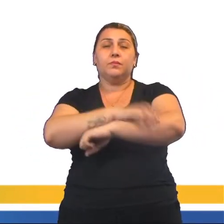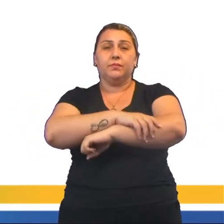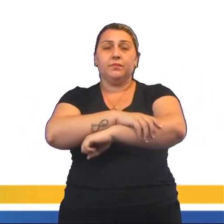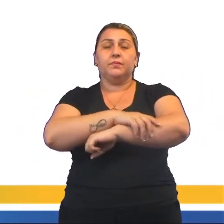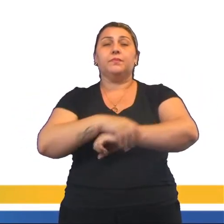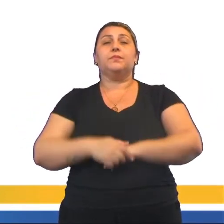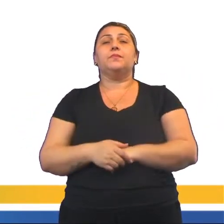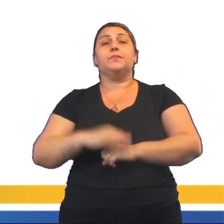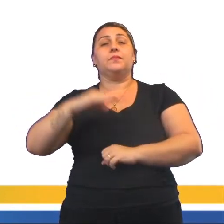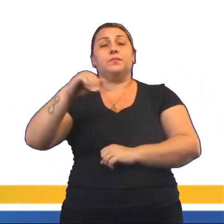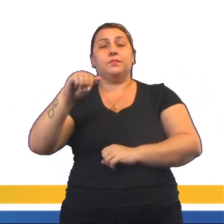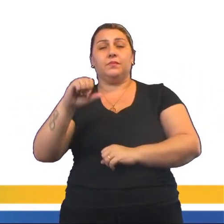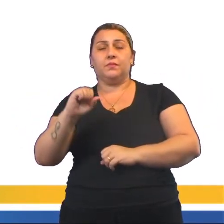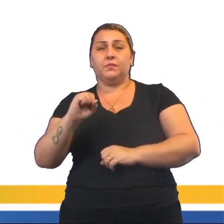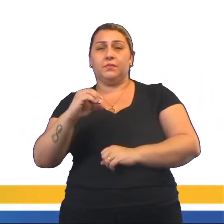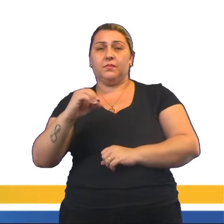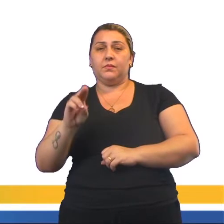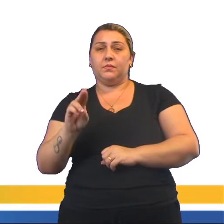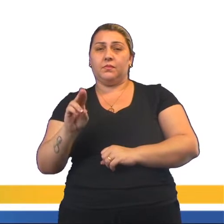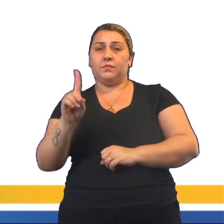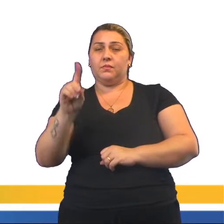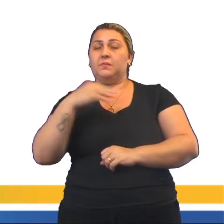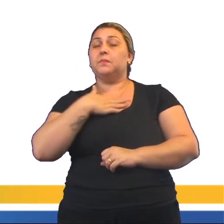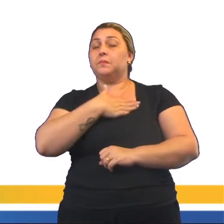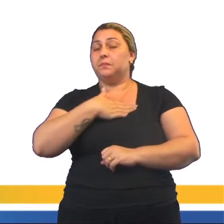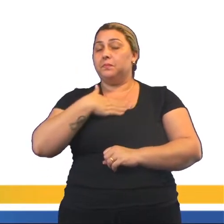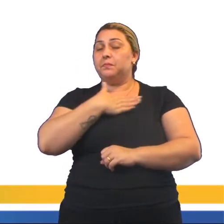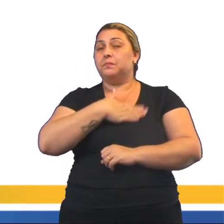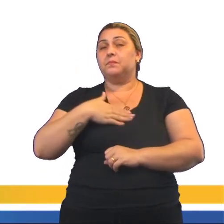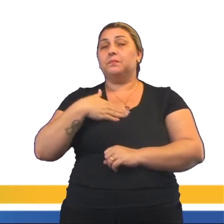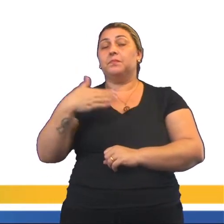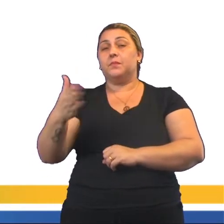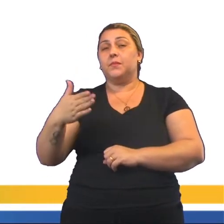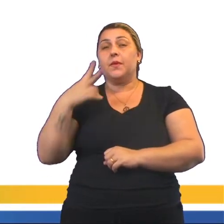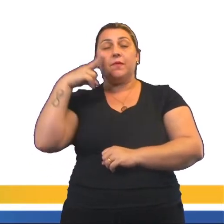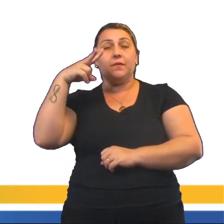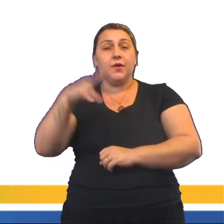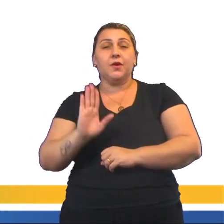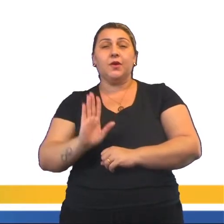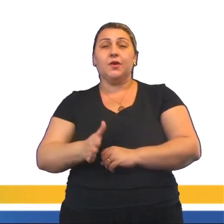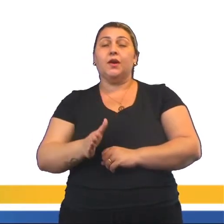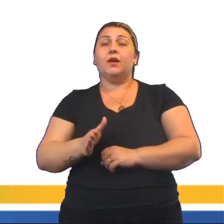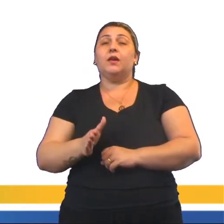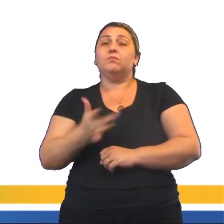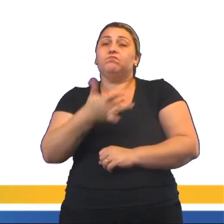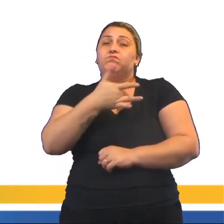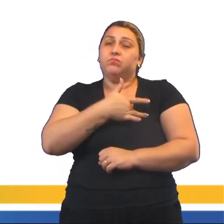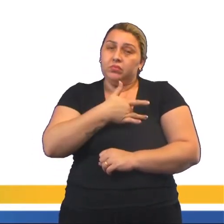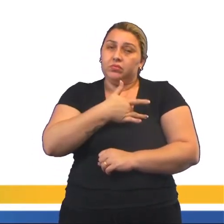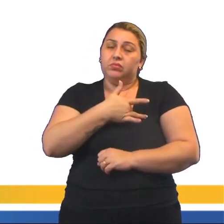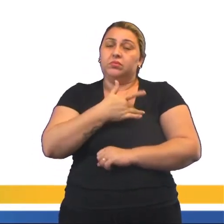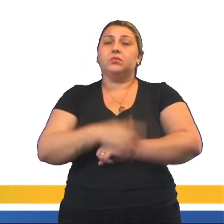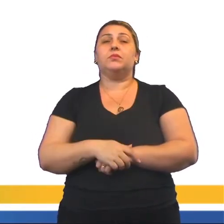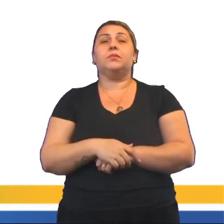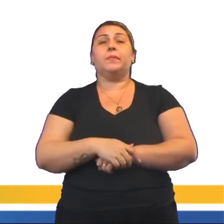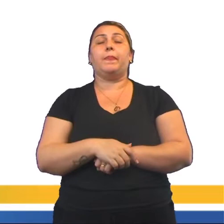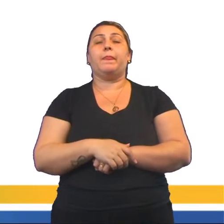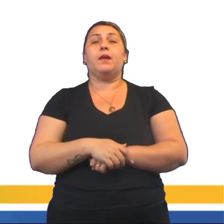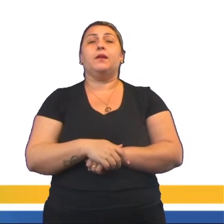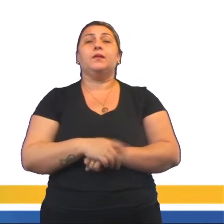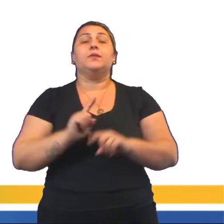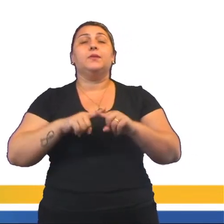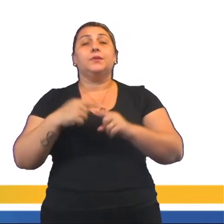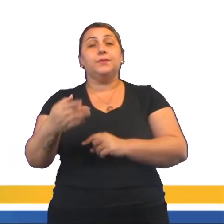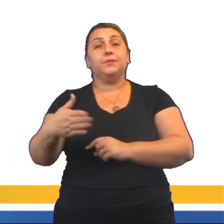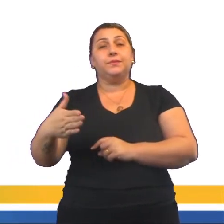chamado cascudo. Eu até gosto muito desse peixe, só em ver essa imagem já dá pena da cena, né? Mas independente